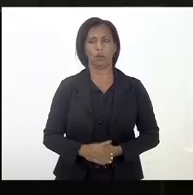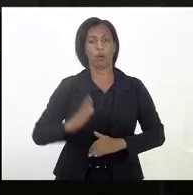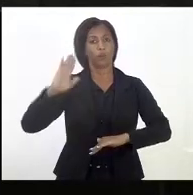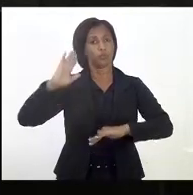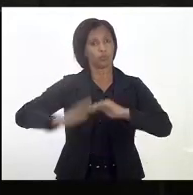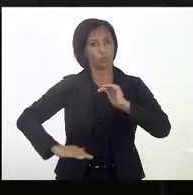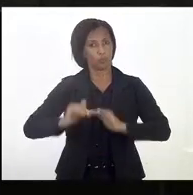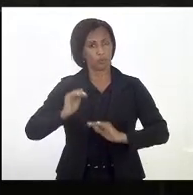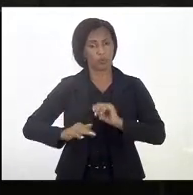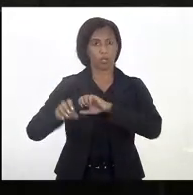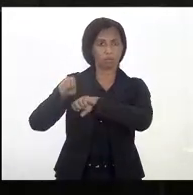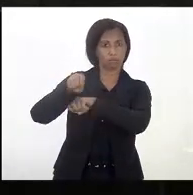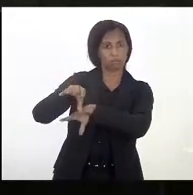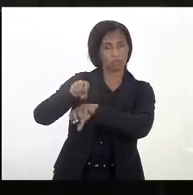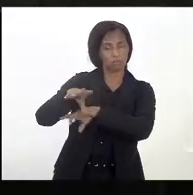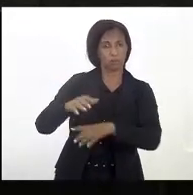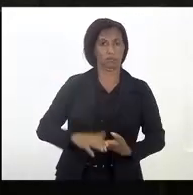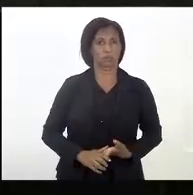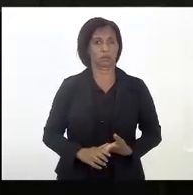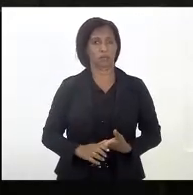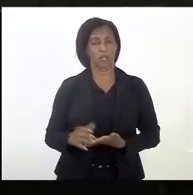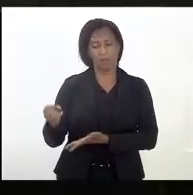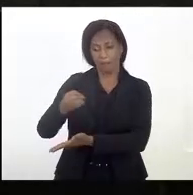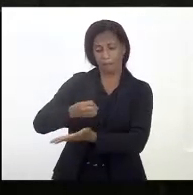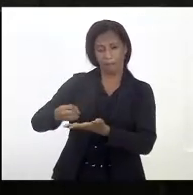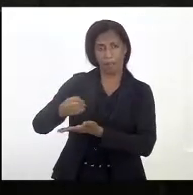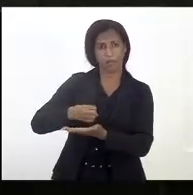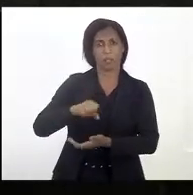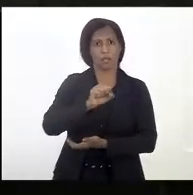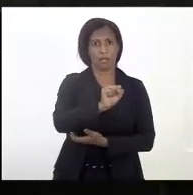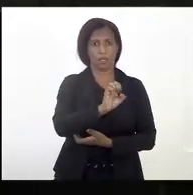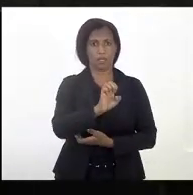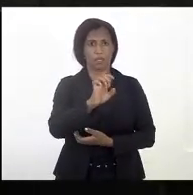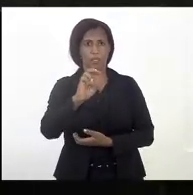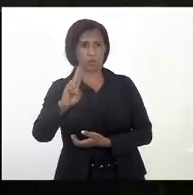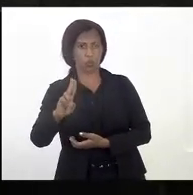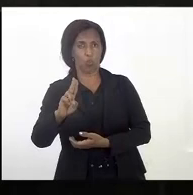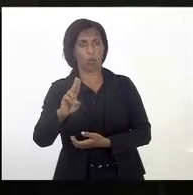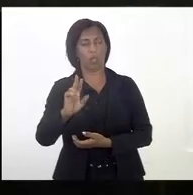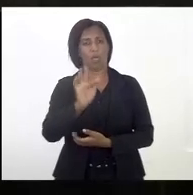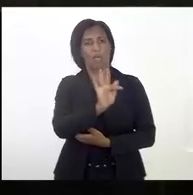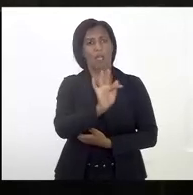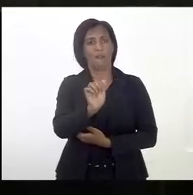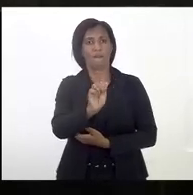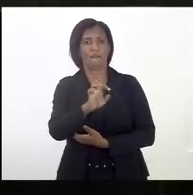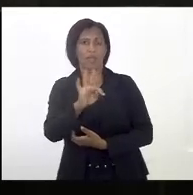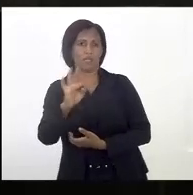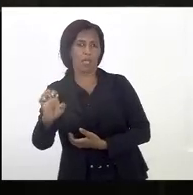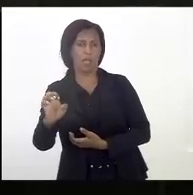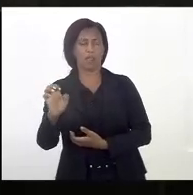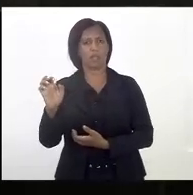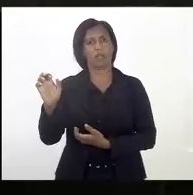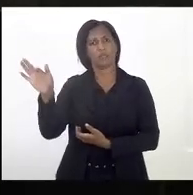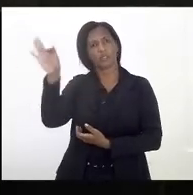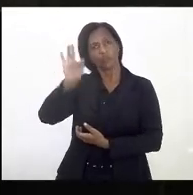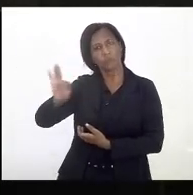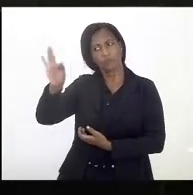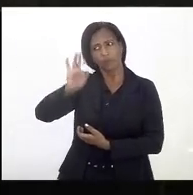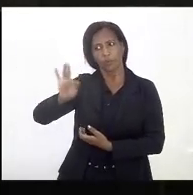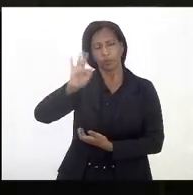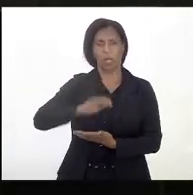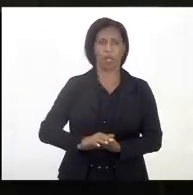caso de profissionais da educação da Educação Básica da Seduc da Faetec das Universidades